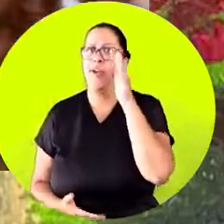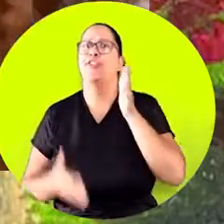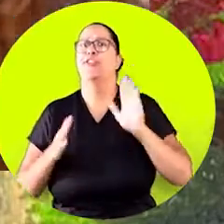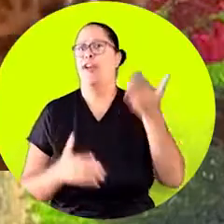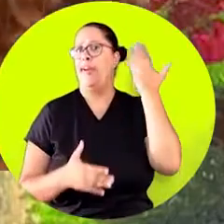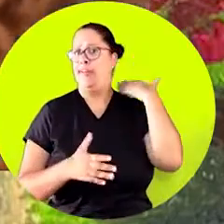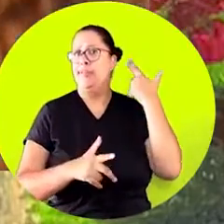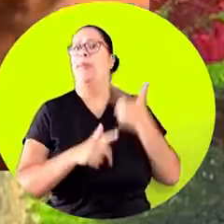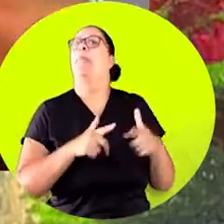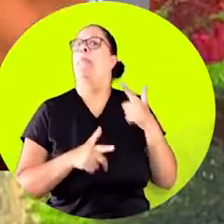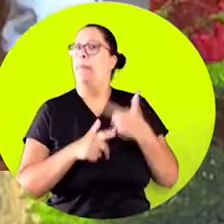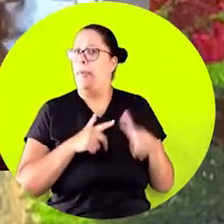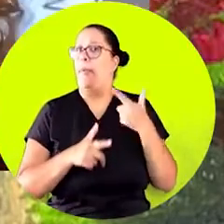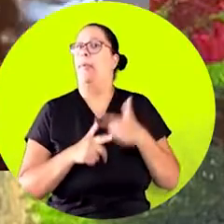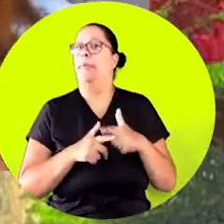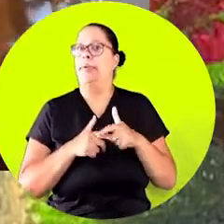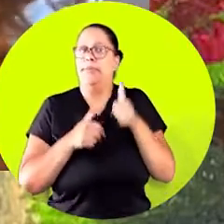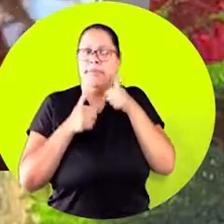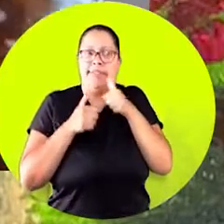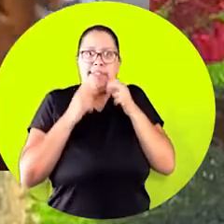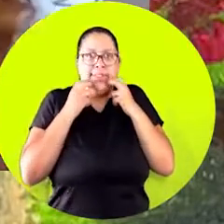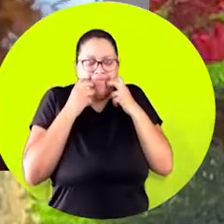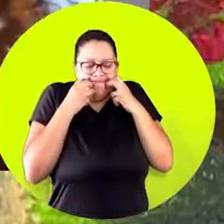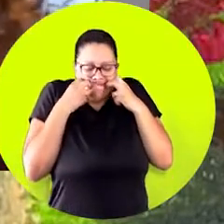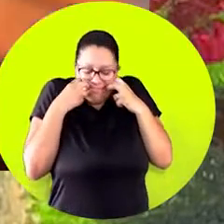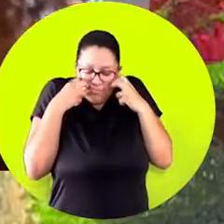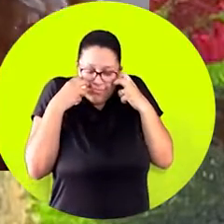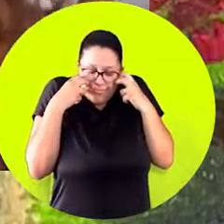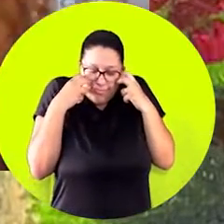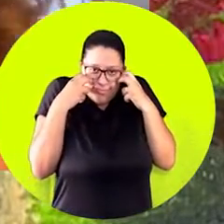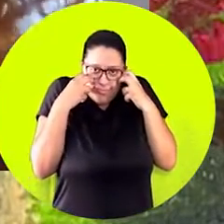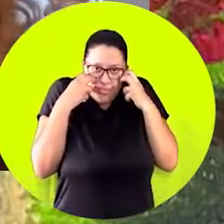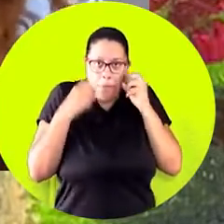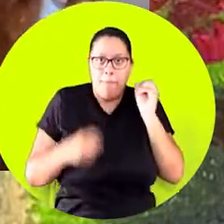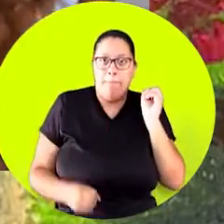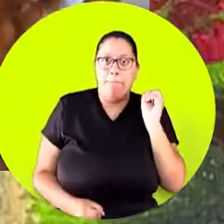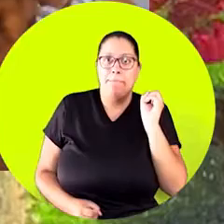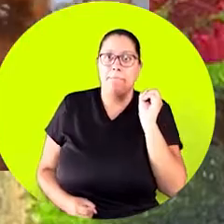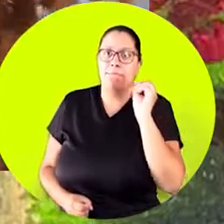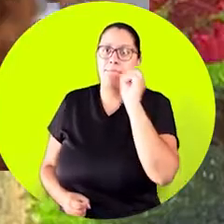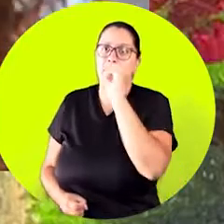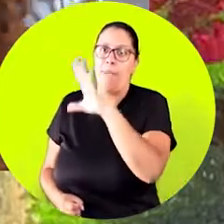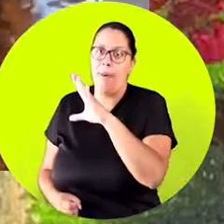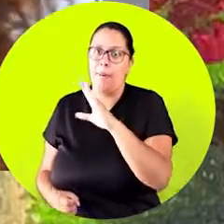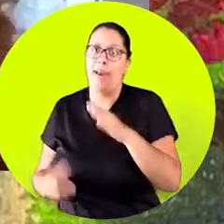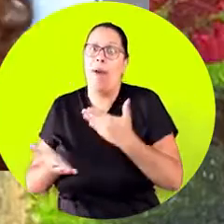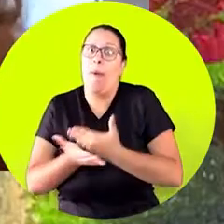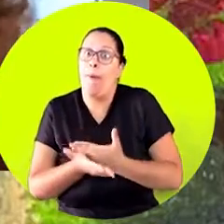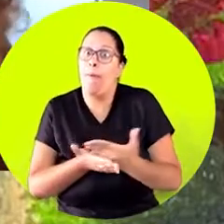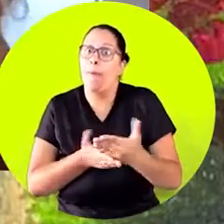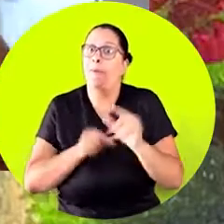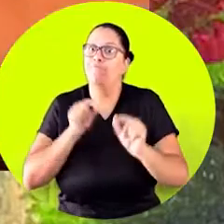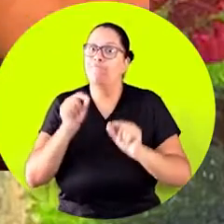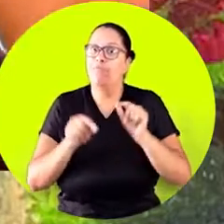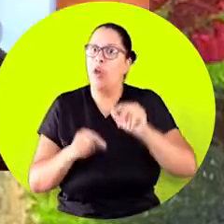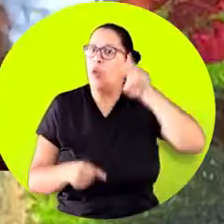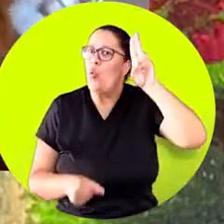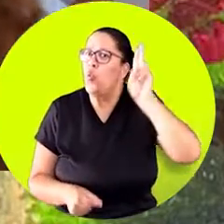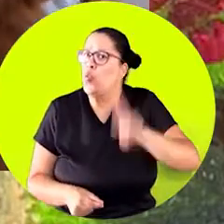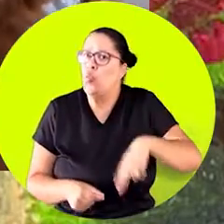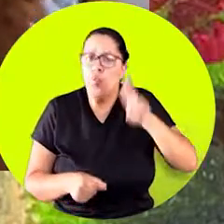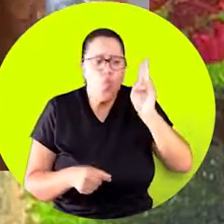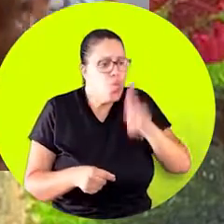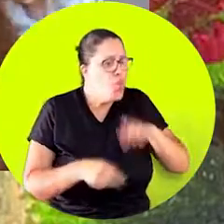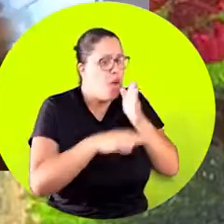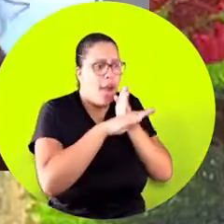outros problemas como esse, se sentiu extremamente envergonhada. Foi embora da casa dos ursos e a partir deste dia ela nunca mais